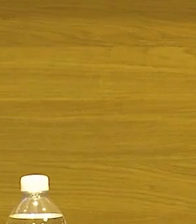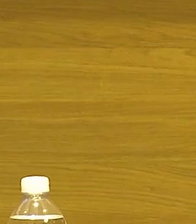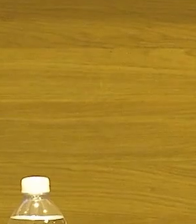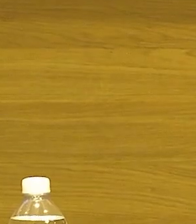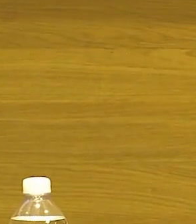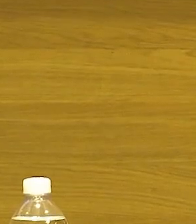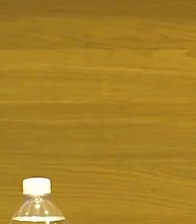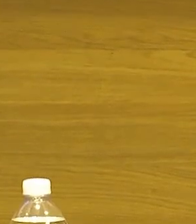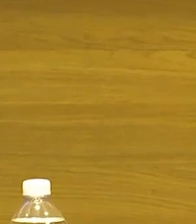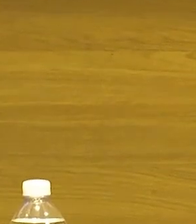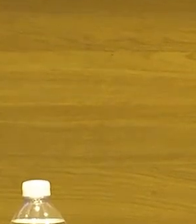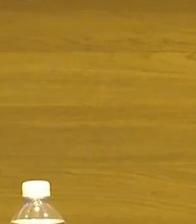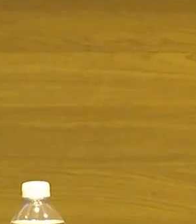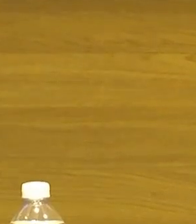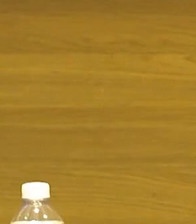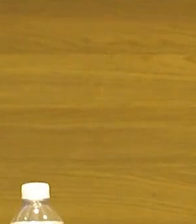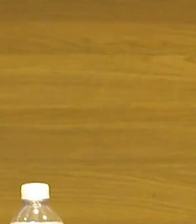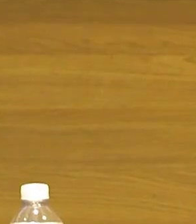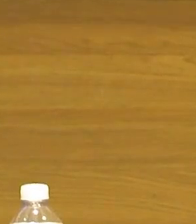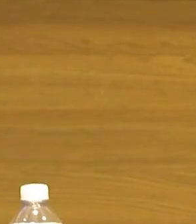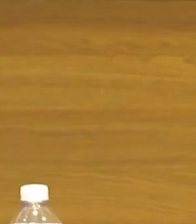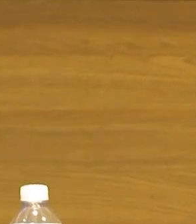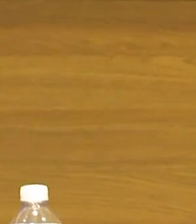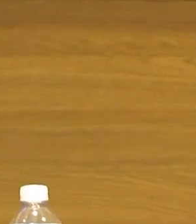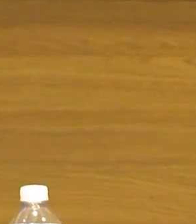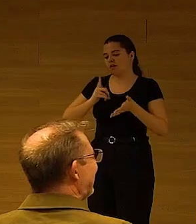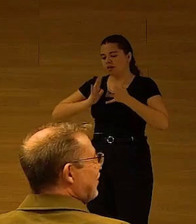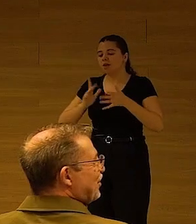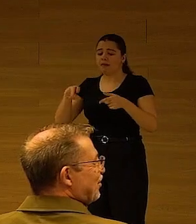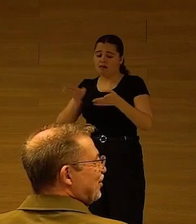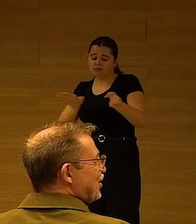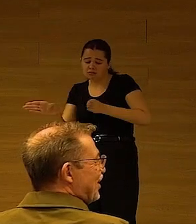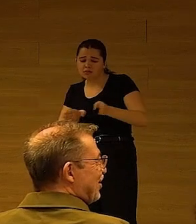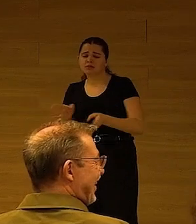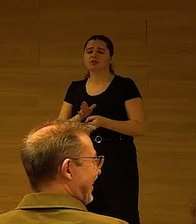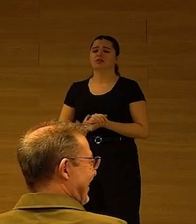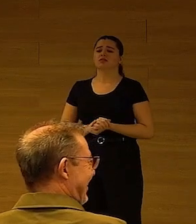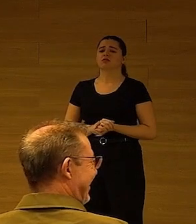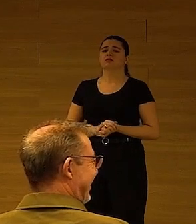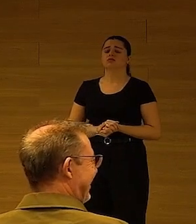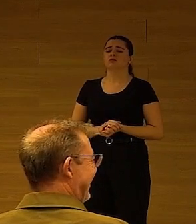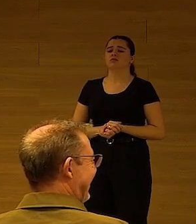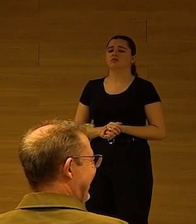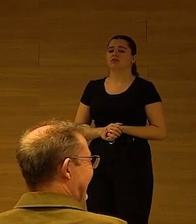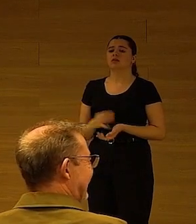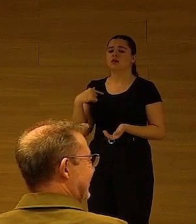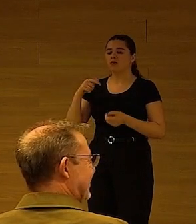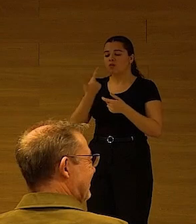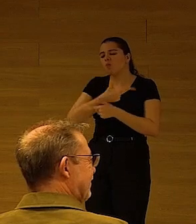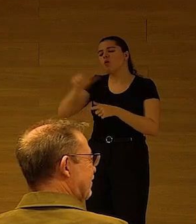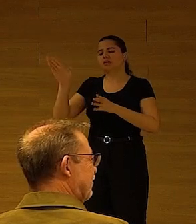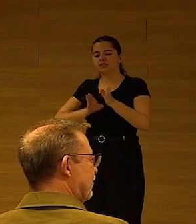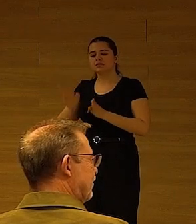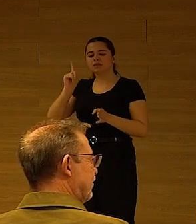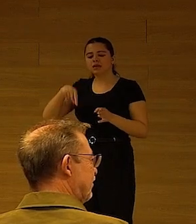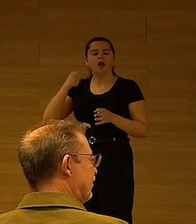com uma provocação, aproveitando que a gente está com Libras, que é um recurso de acessibilidade, e eu vou usar um outro recurso de acessibilidade,